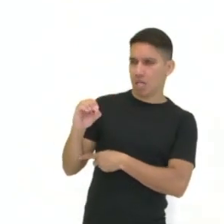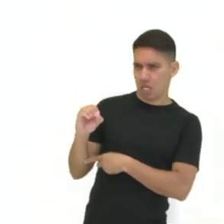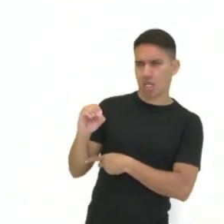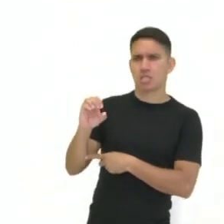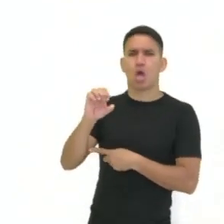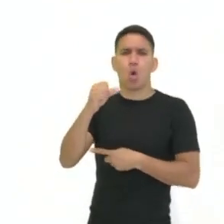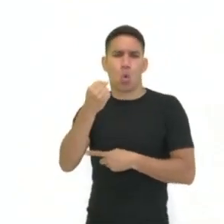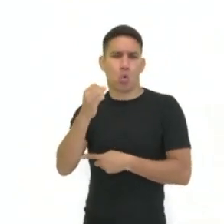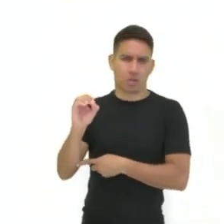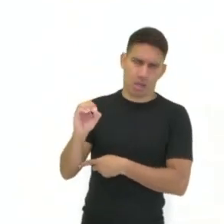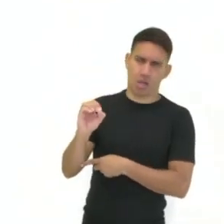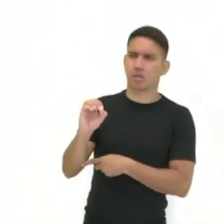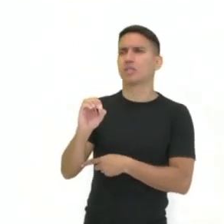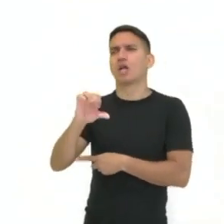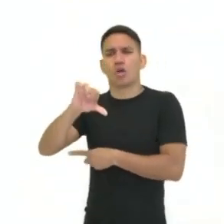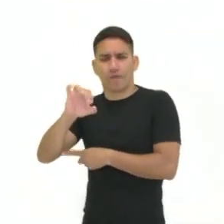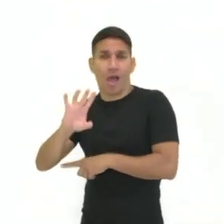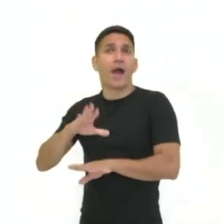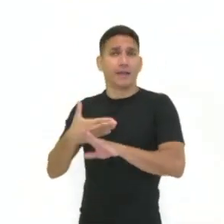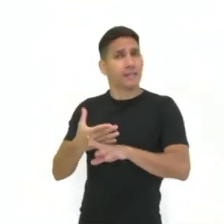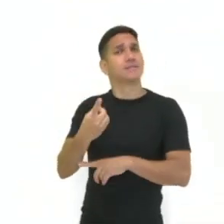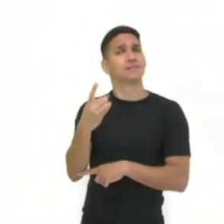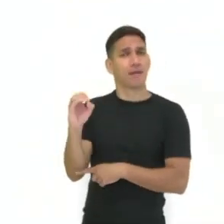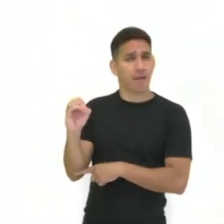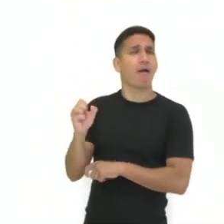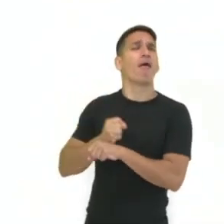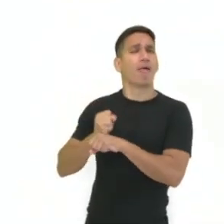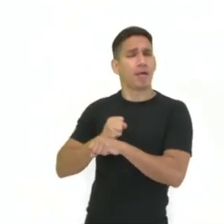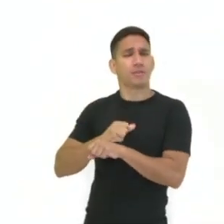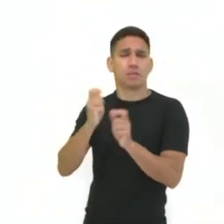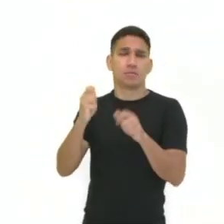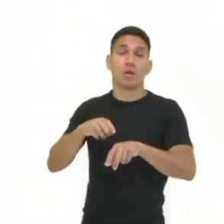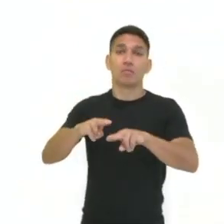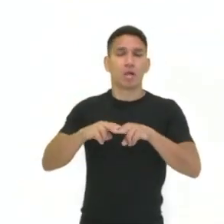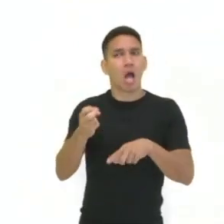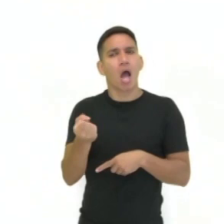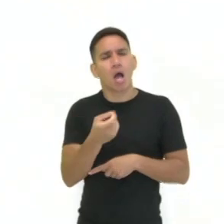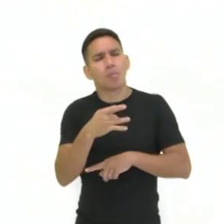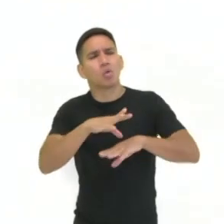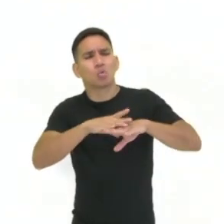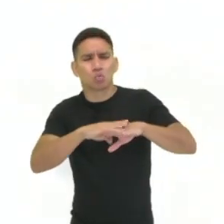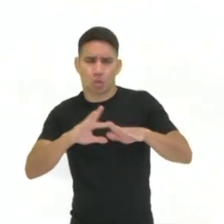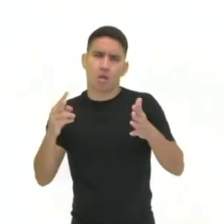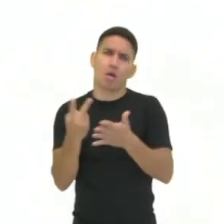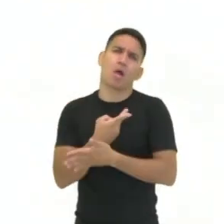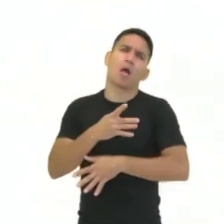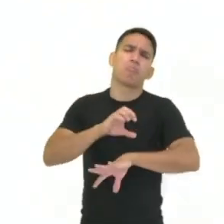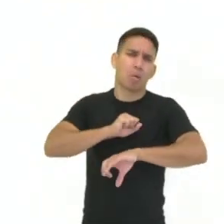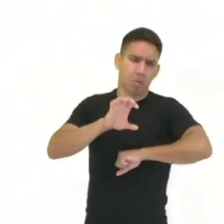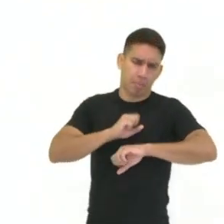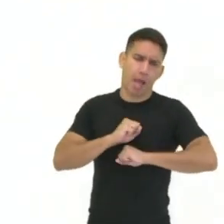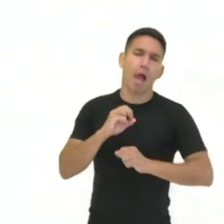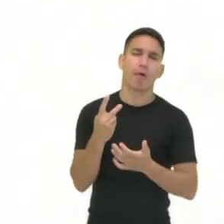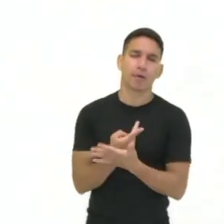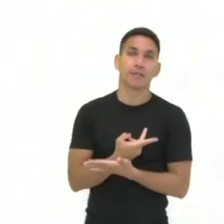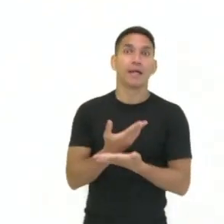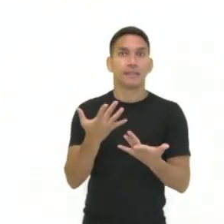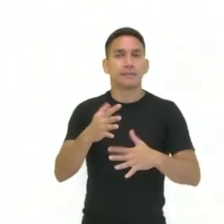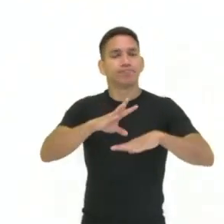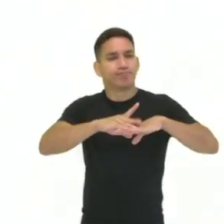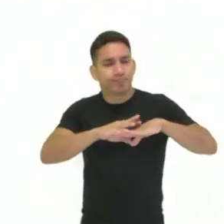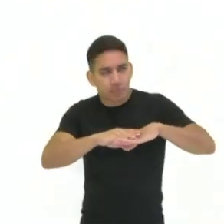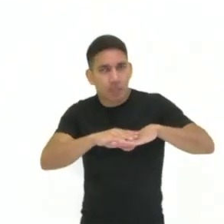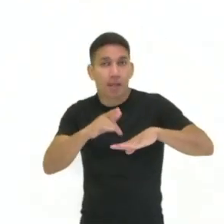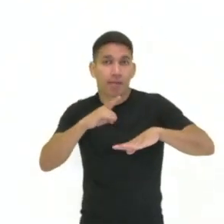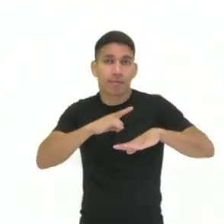90, até 100 anos. Ou seja, algumas doenças vão aparecendo. Dentre essas doenças, nós temos as